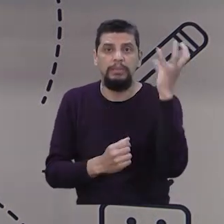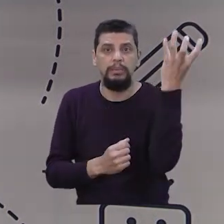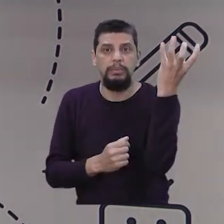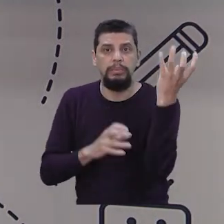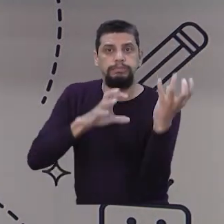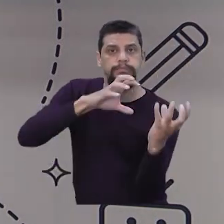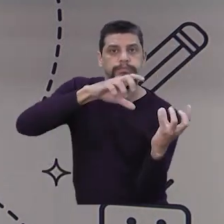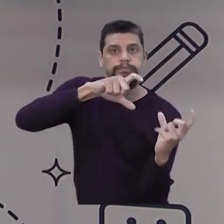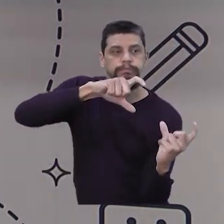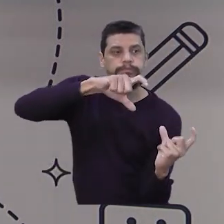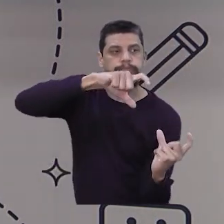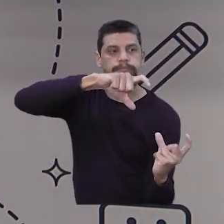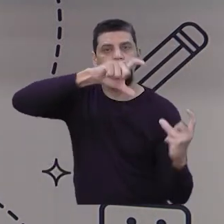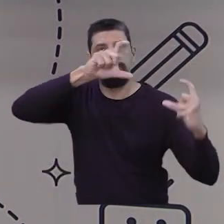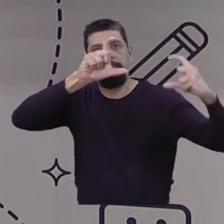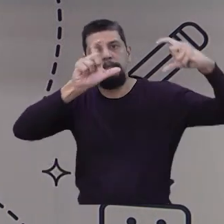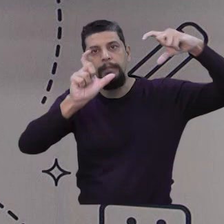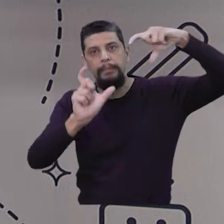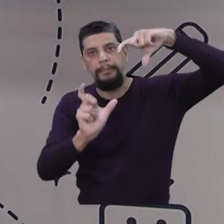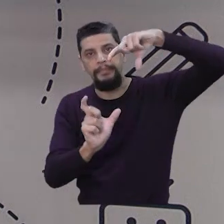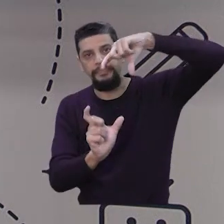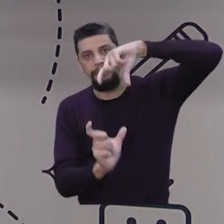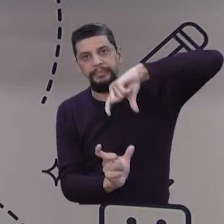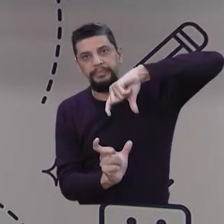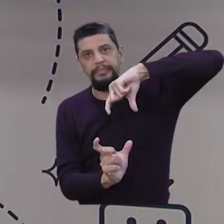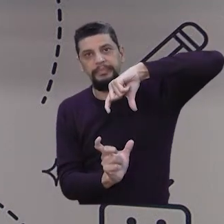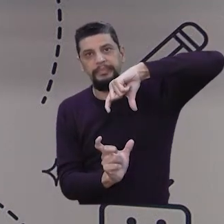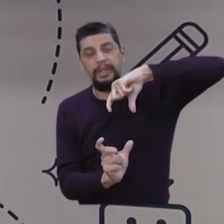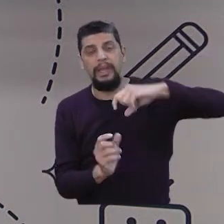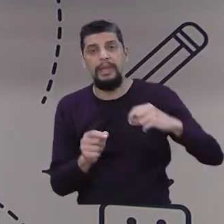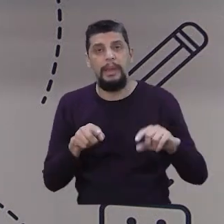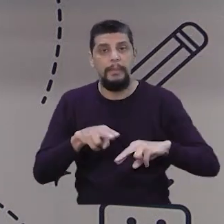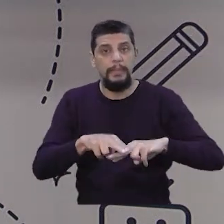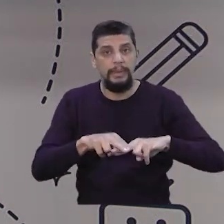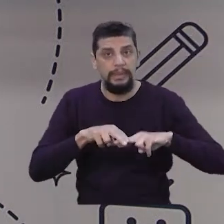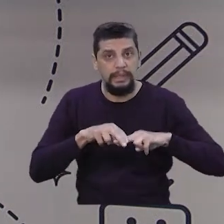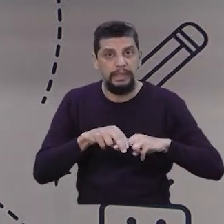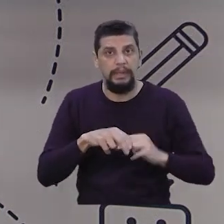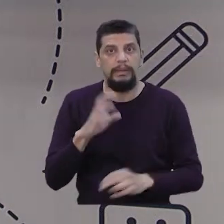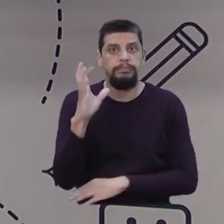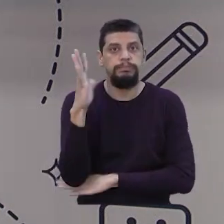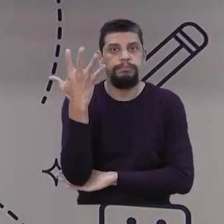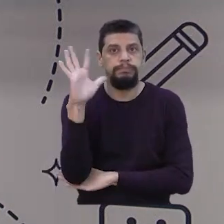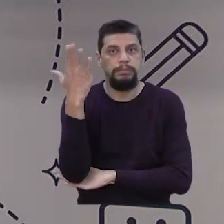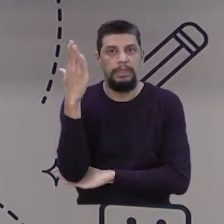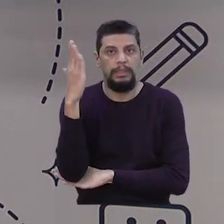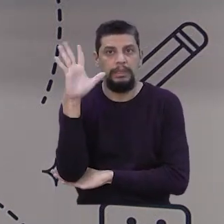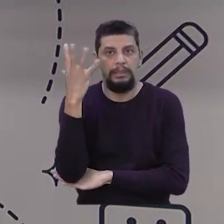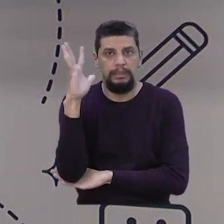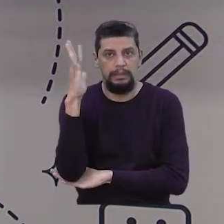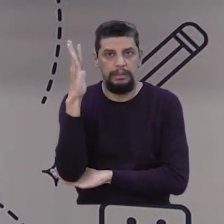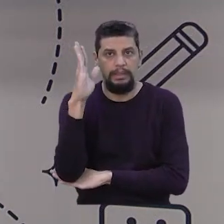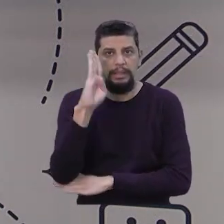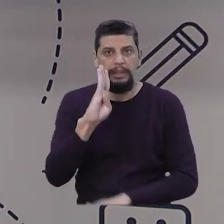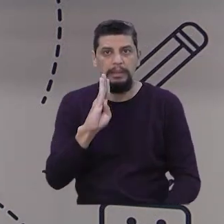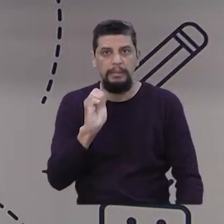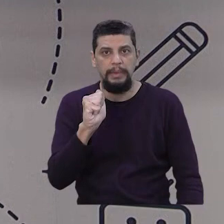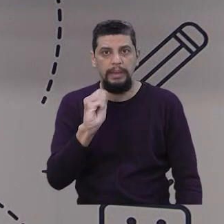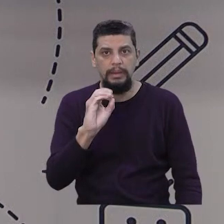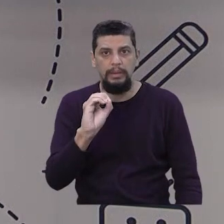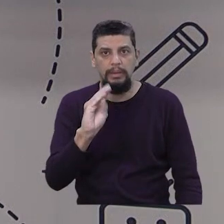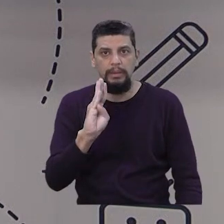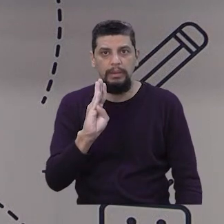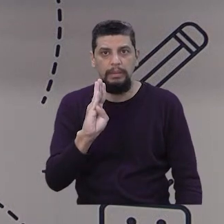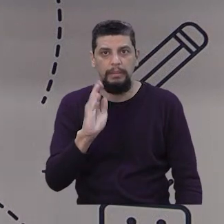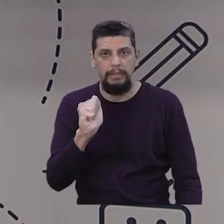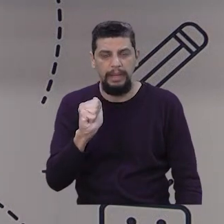árvore e virou ela de ponta cabeça. E é por isso que o baobá tem um formato tão